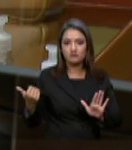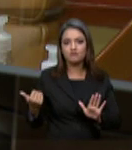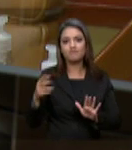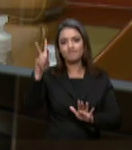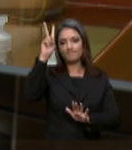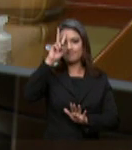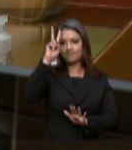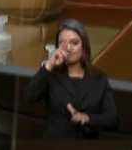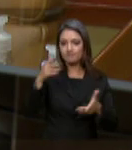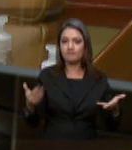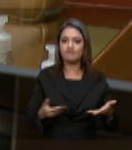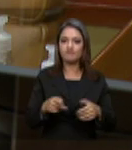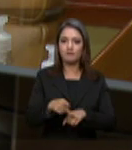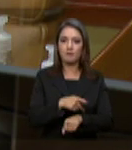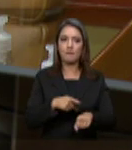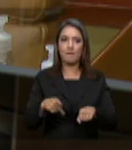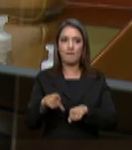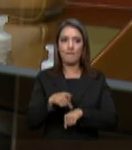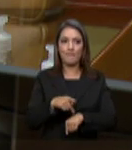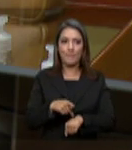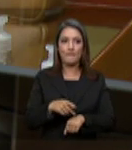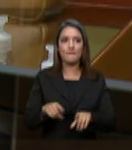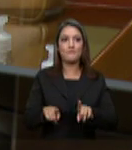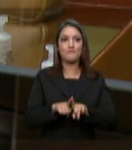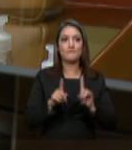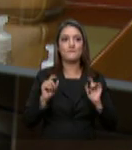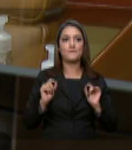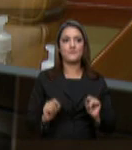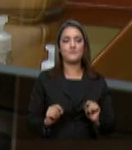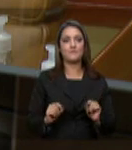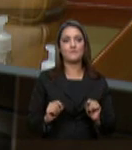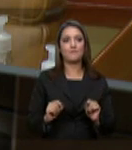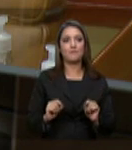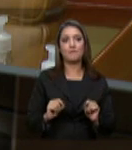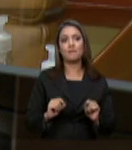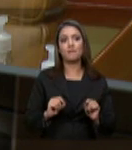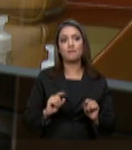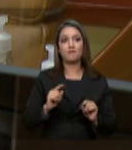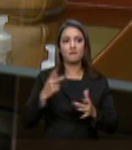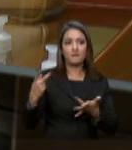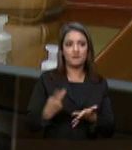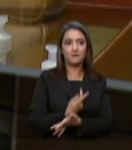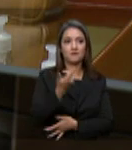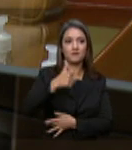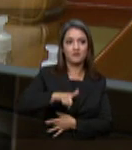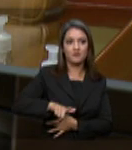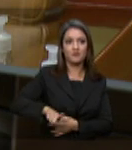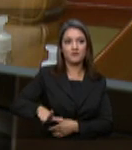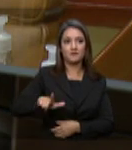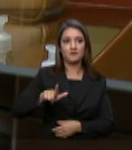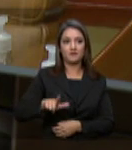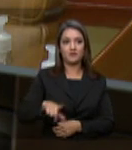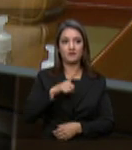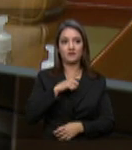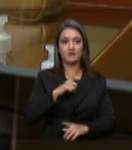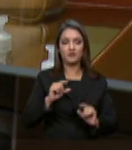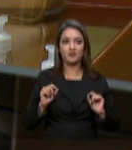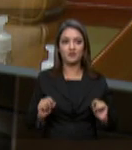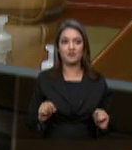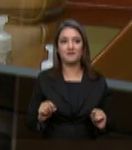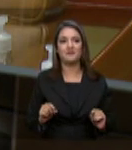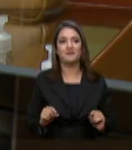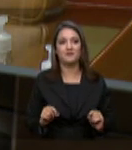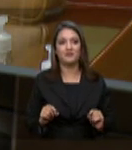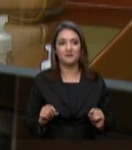triste história recente do país que nunca mais volta a acontecer O que é preciso que a gente tenha como